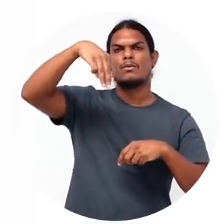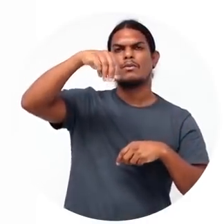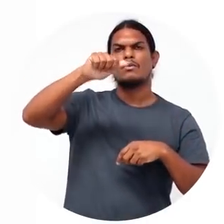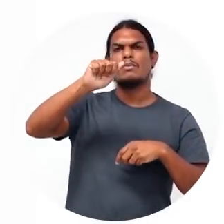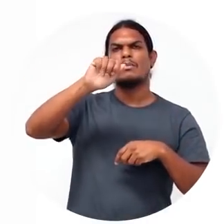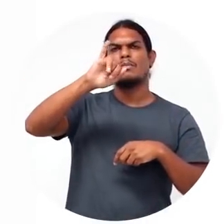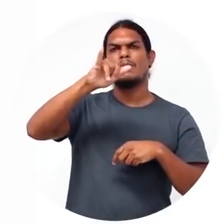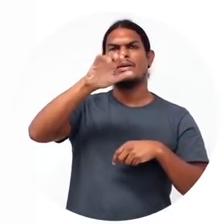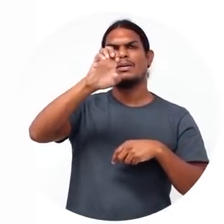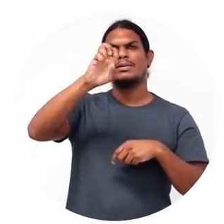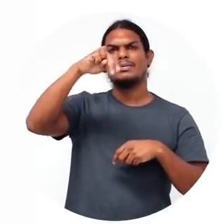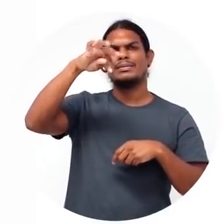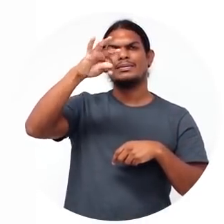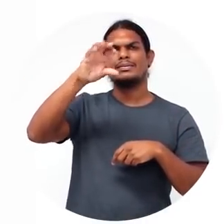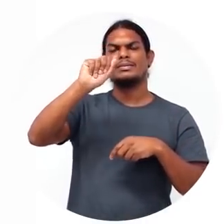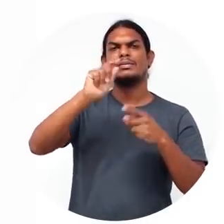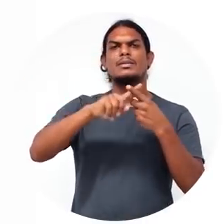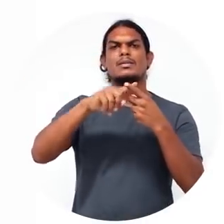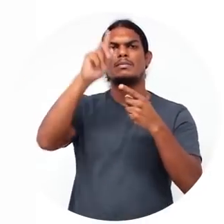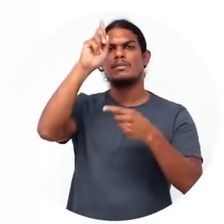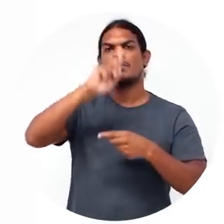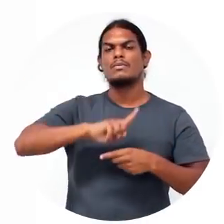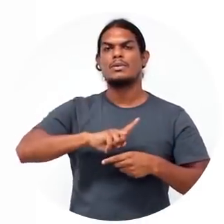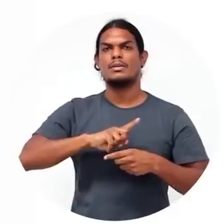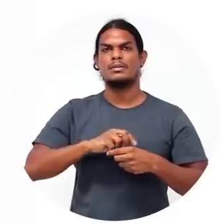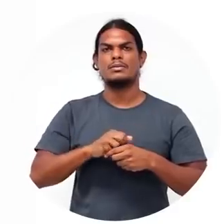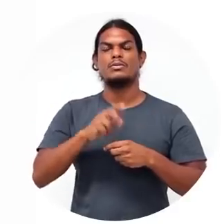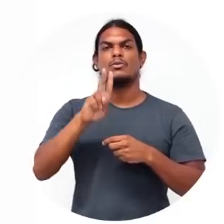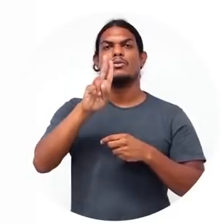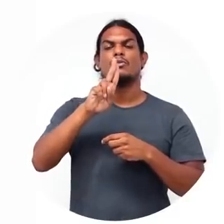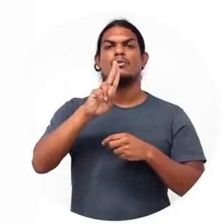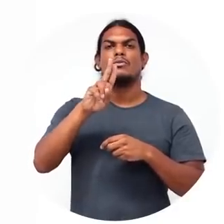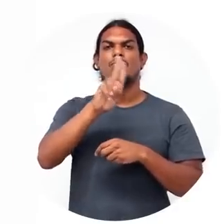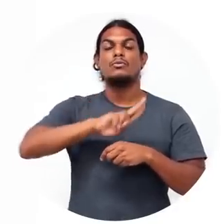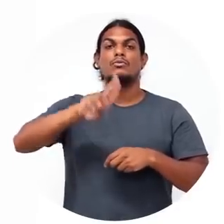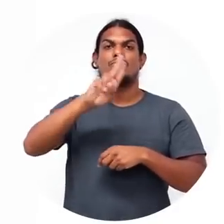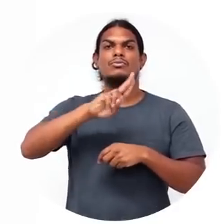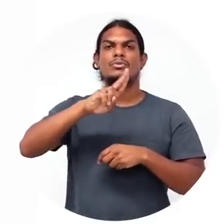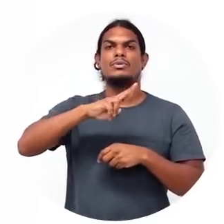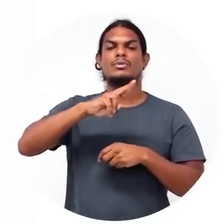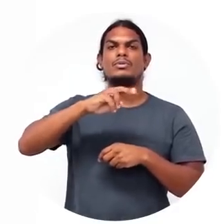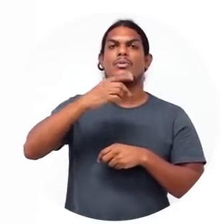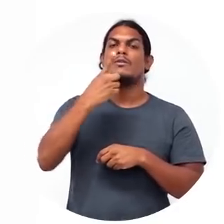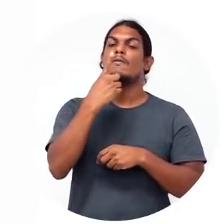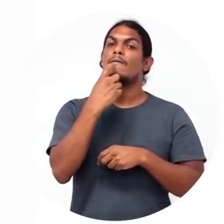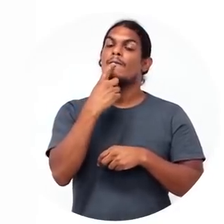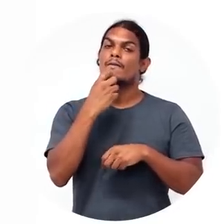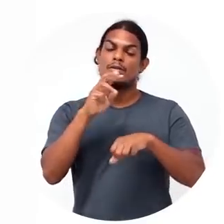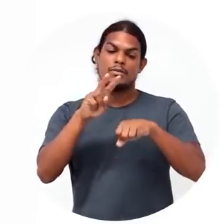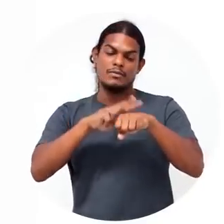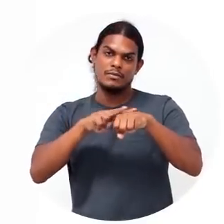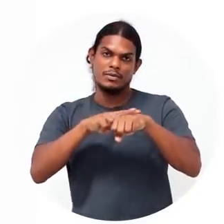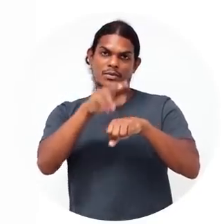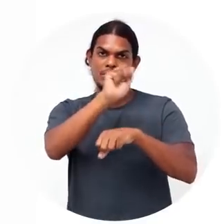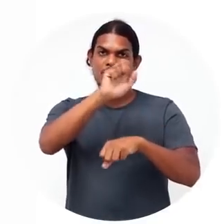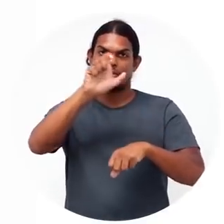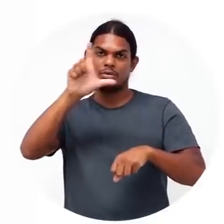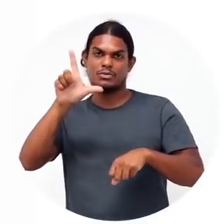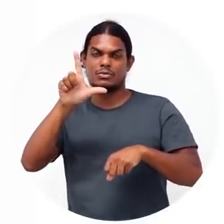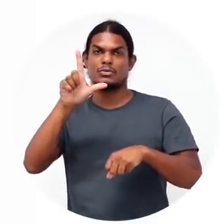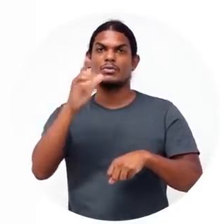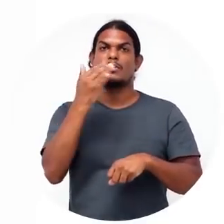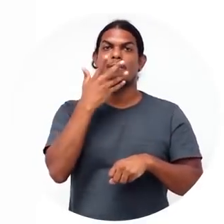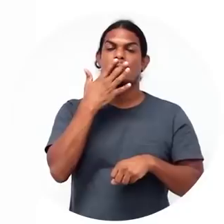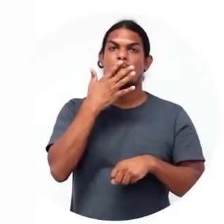o amarelo, tá? Então, quando eu estou trabalhando com cor luz primária, eu tenho o vermelho, o verde e o azul. Quando